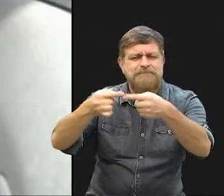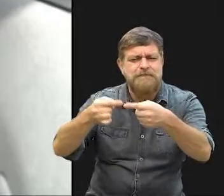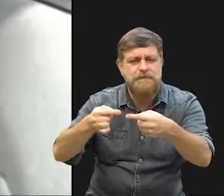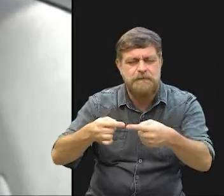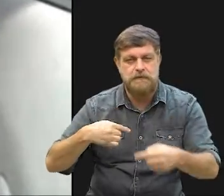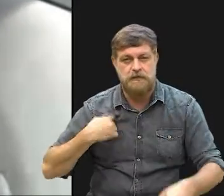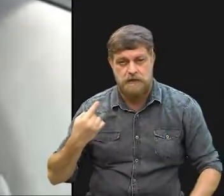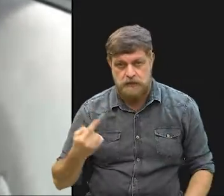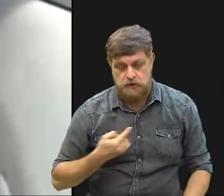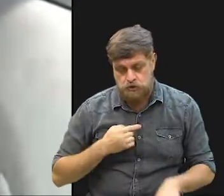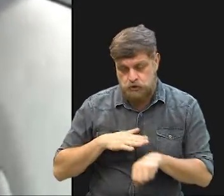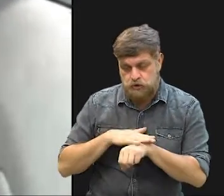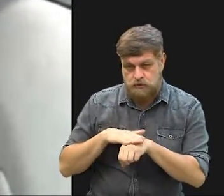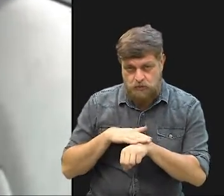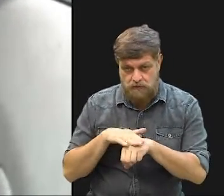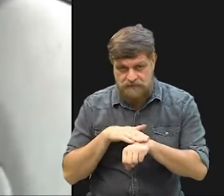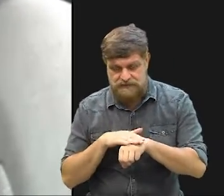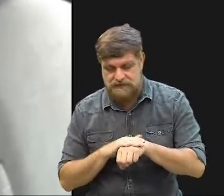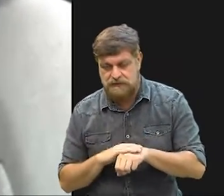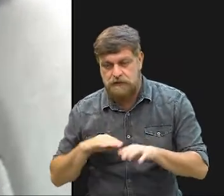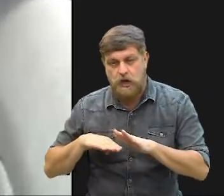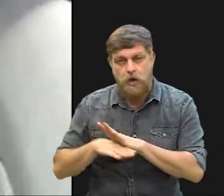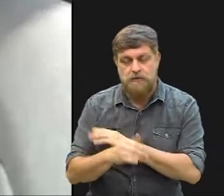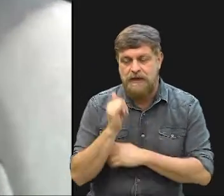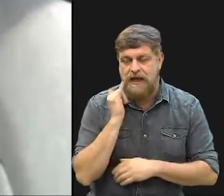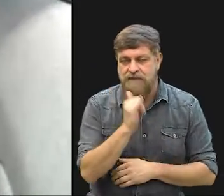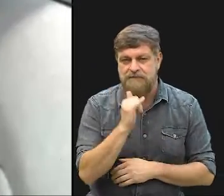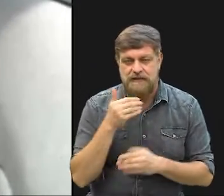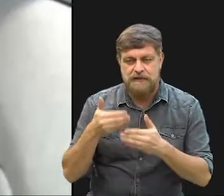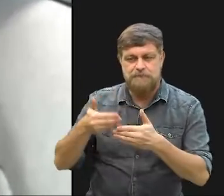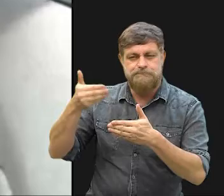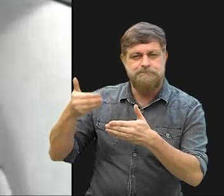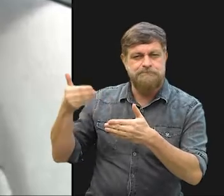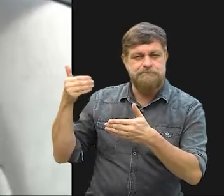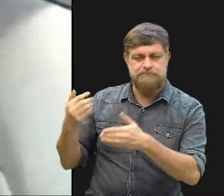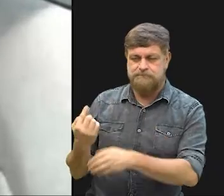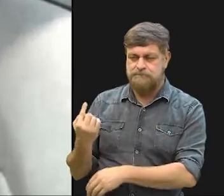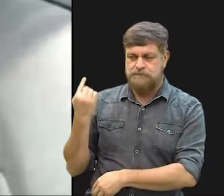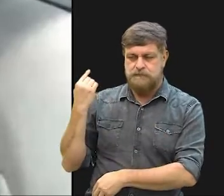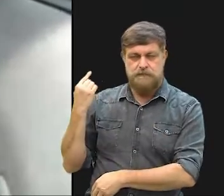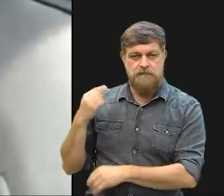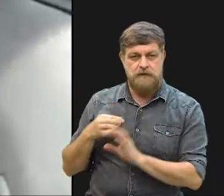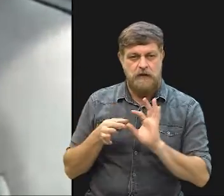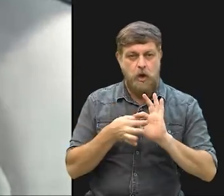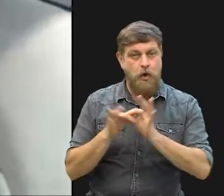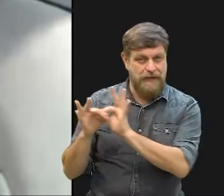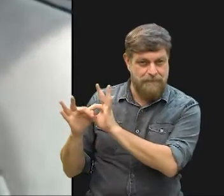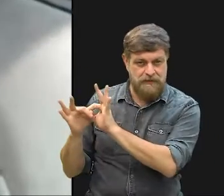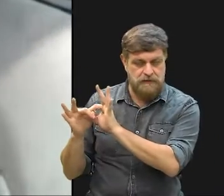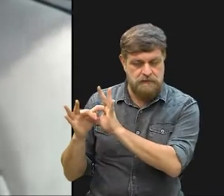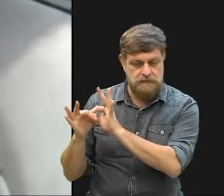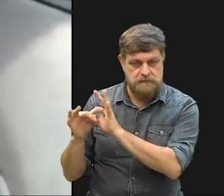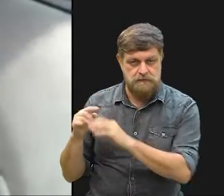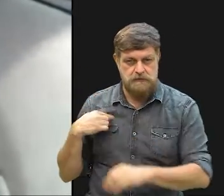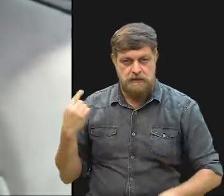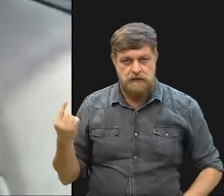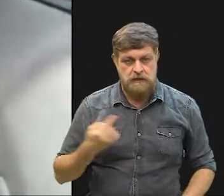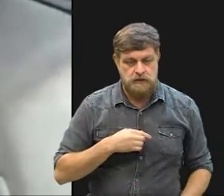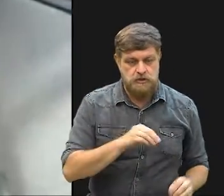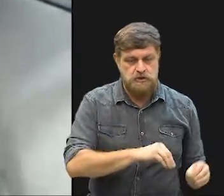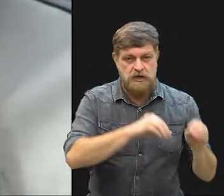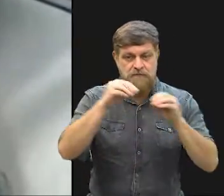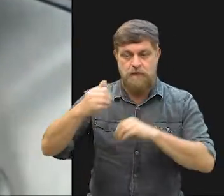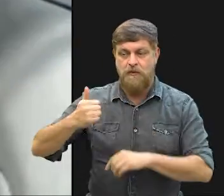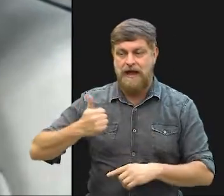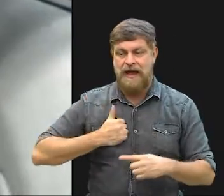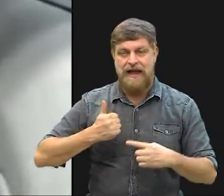A gente costuma falar agora do que passou, né, das Olimpíadas. A gente saiu para o Canadá, que foi campeão,